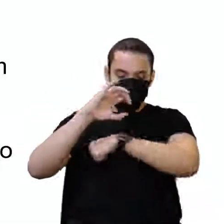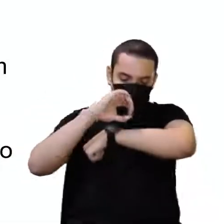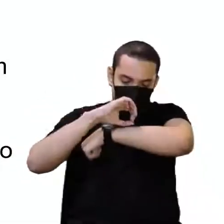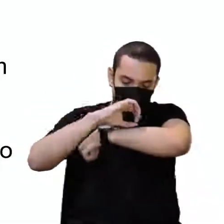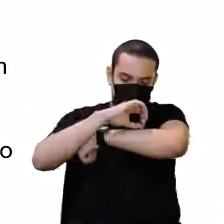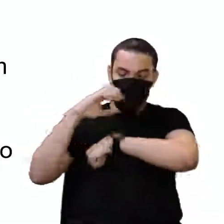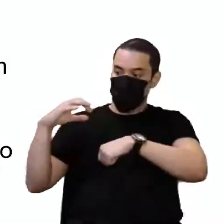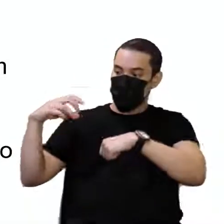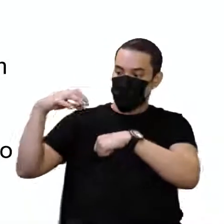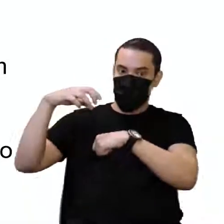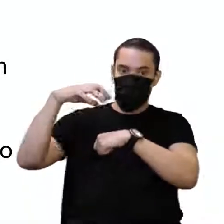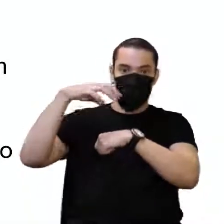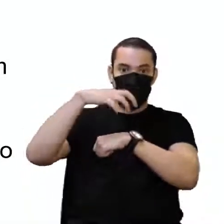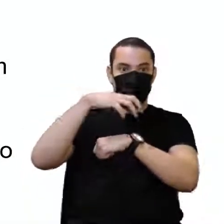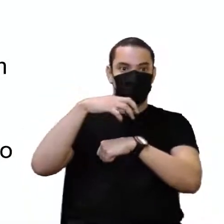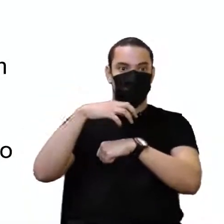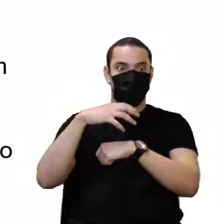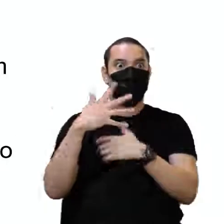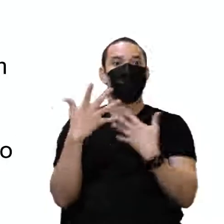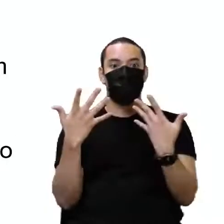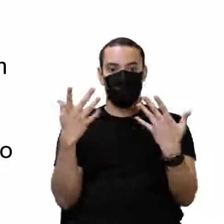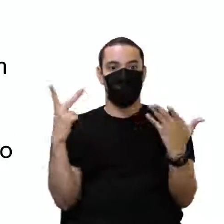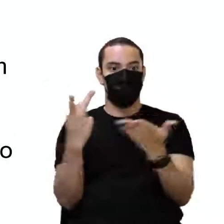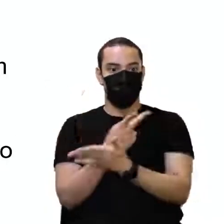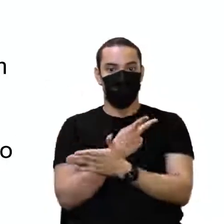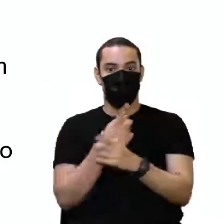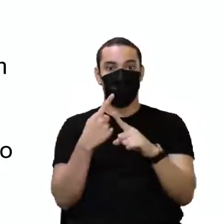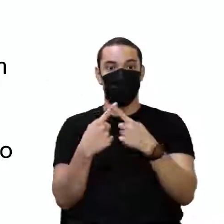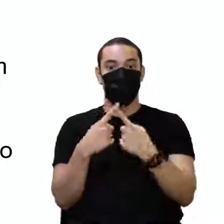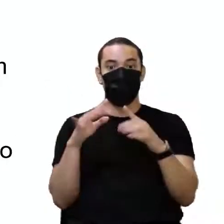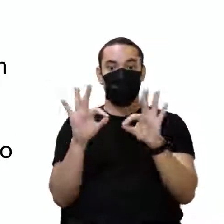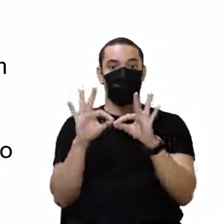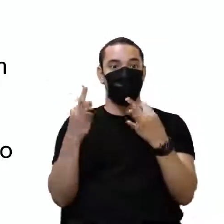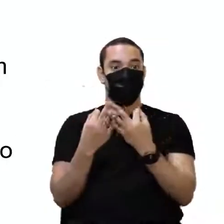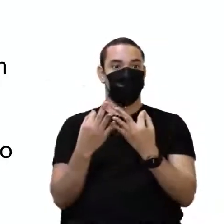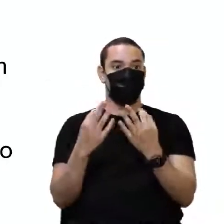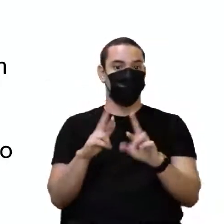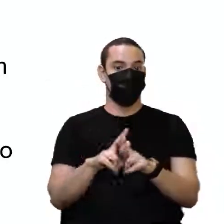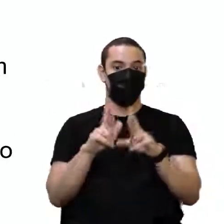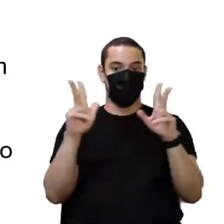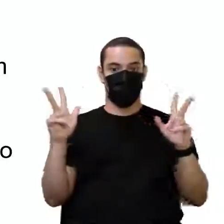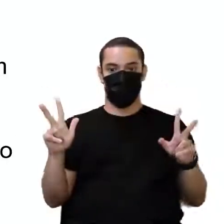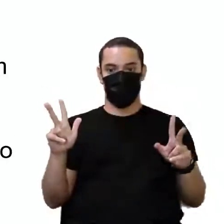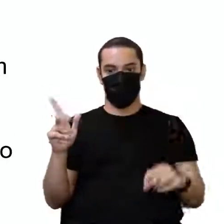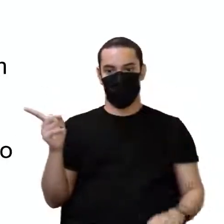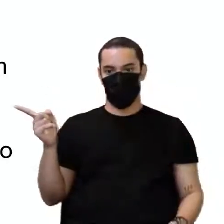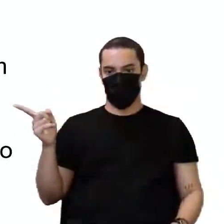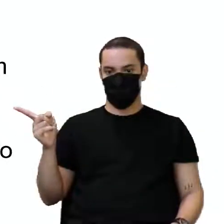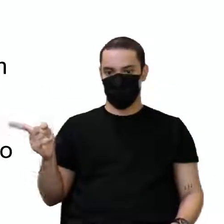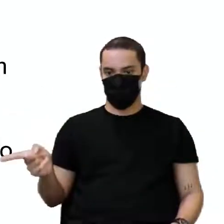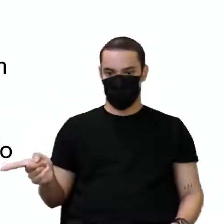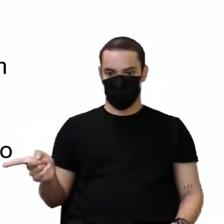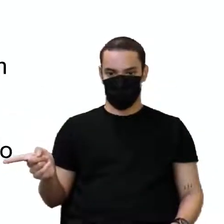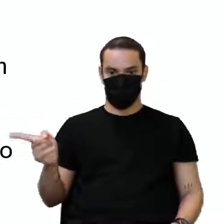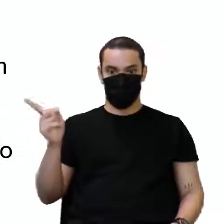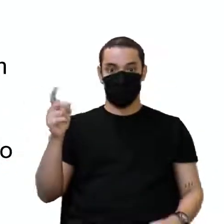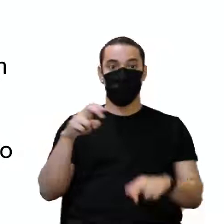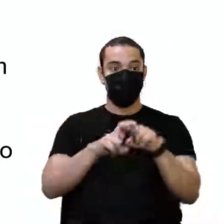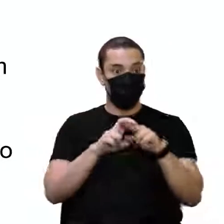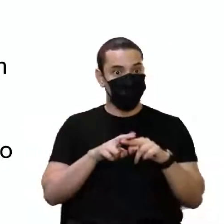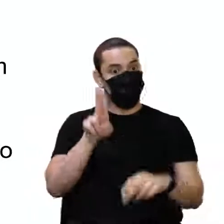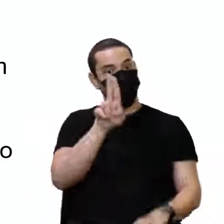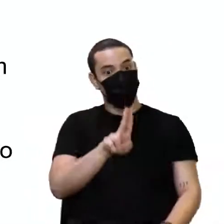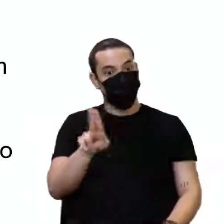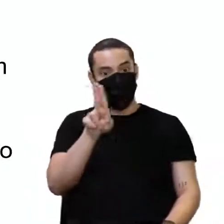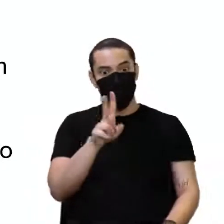aranha é da família Salticidae e o gênero da formiguinha Pseudomyrmex. Então ela vem